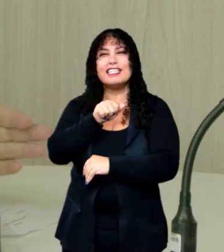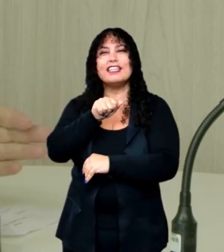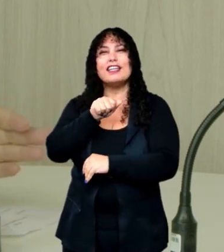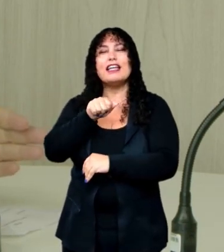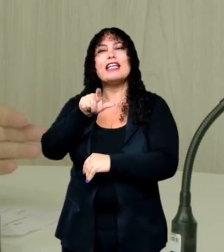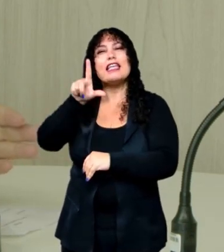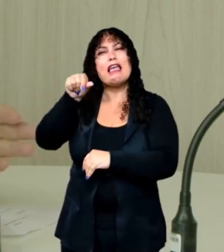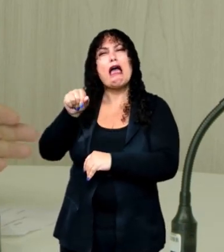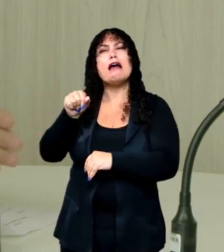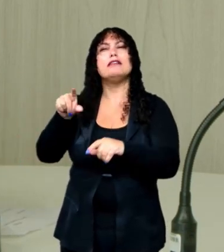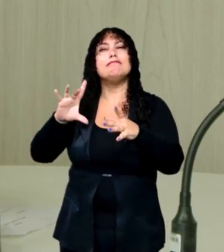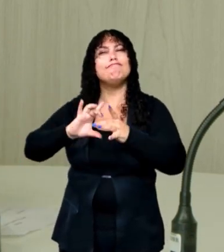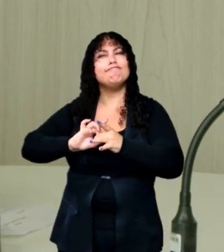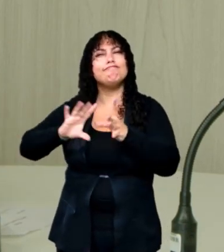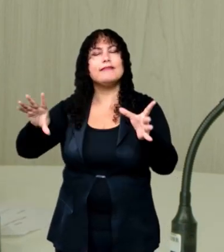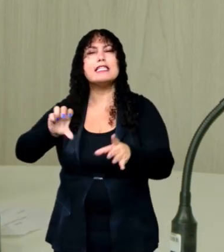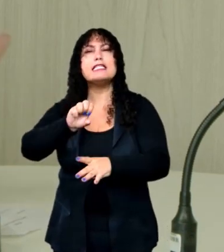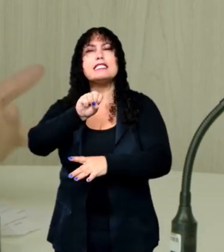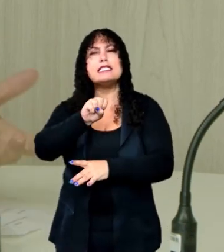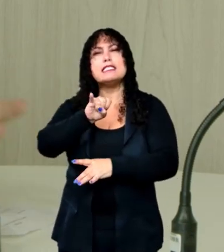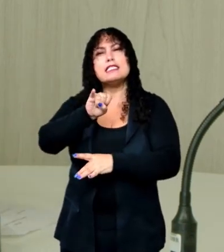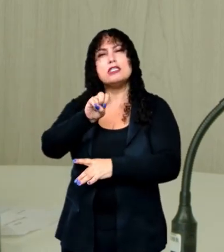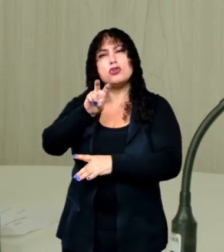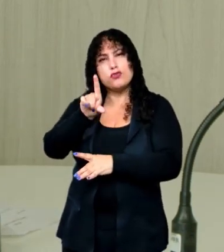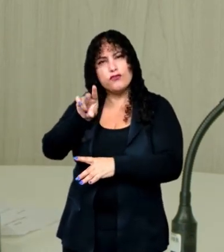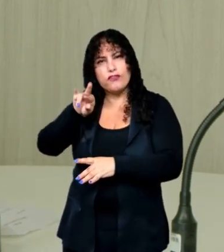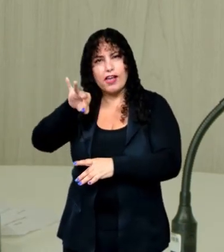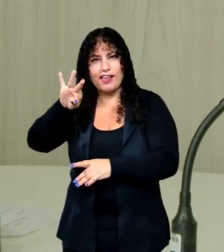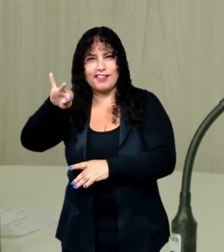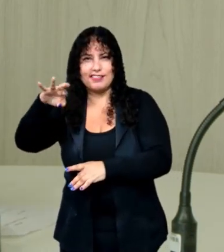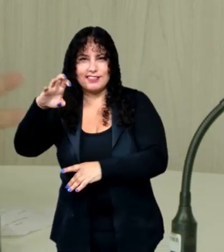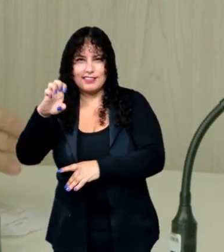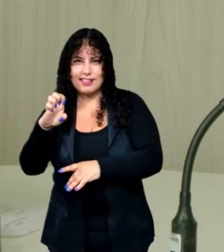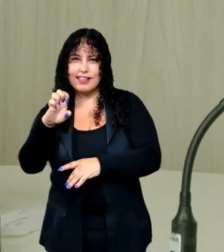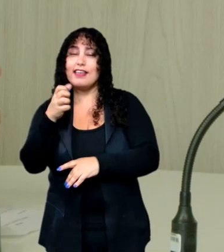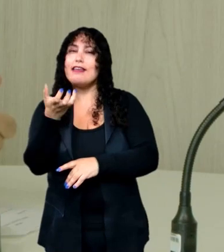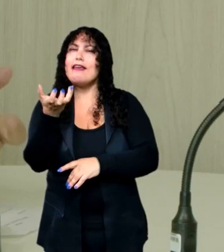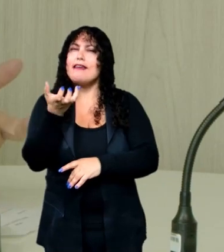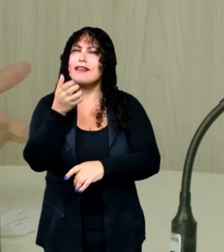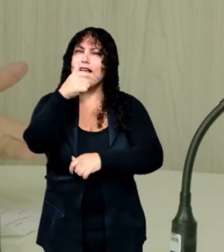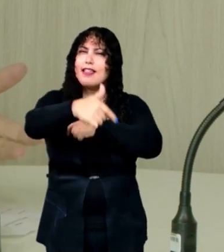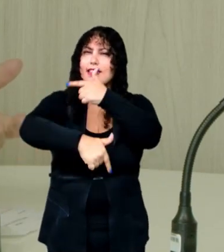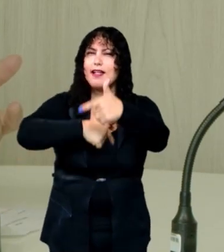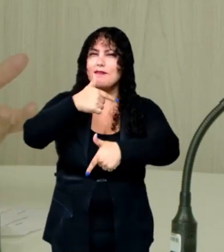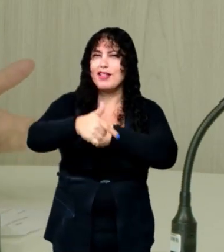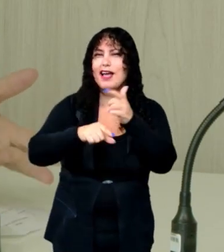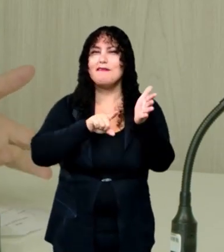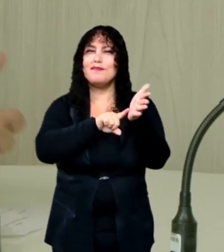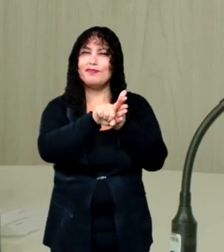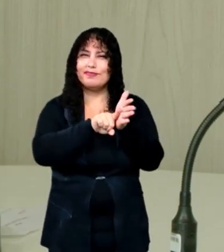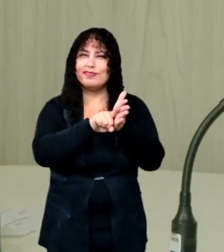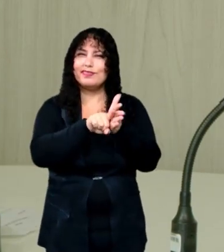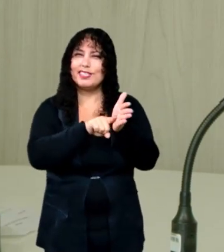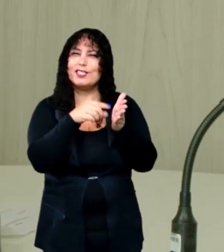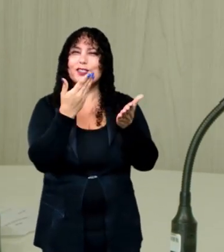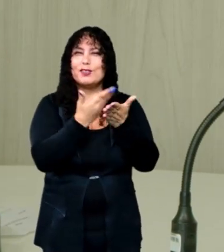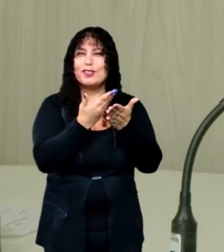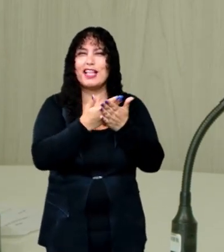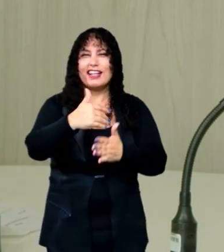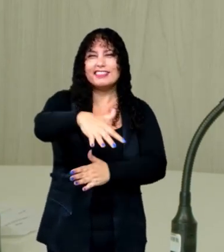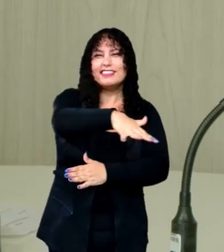fauna silvestres, né? Então, assim, quem quiser trabalhar, pesquisar, estudar